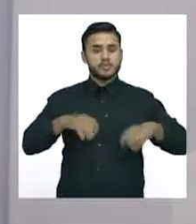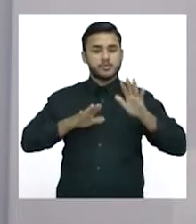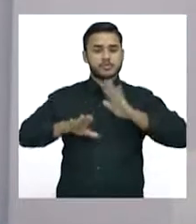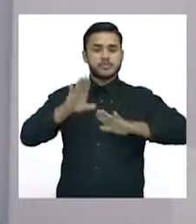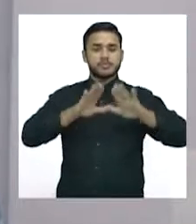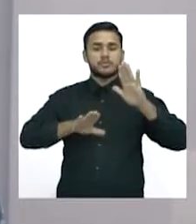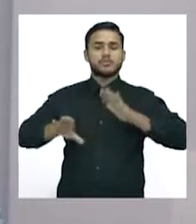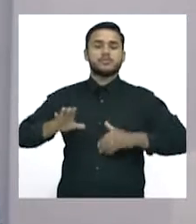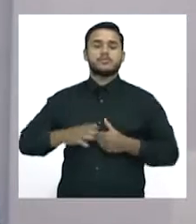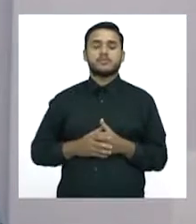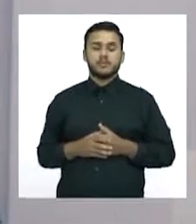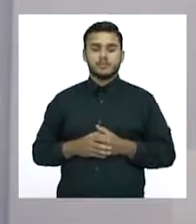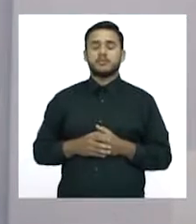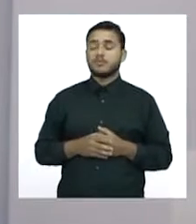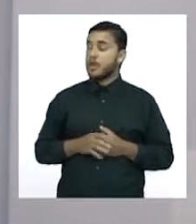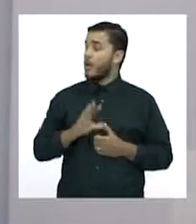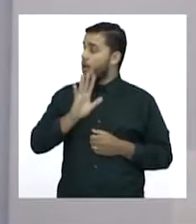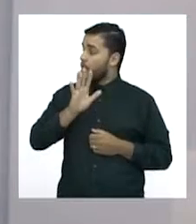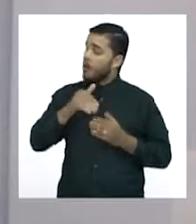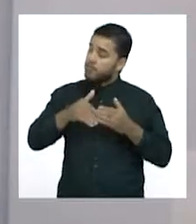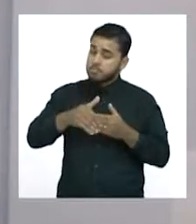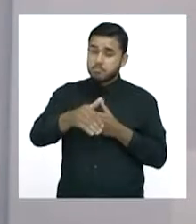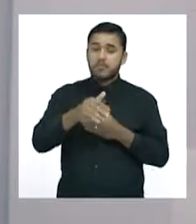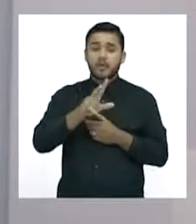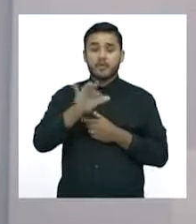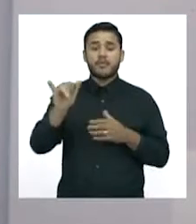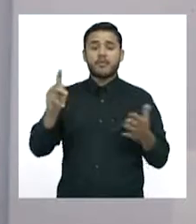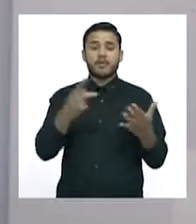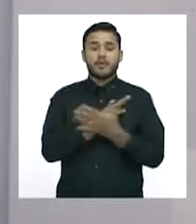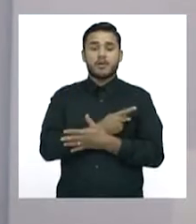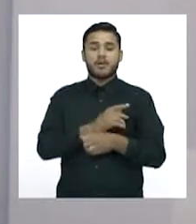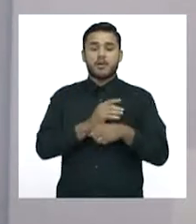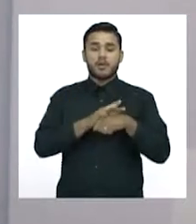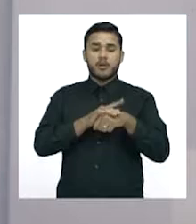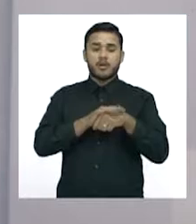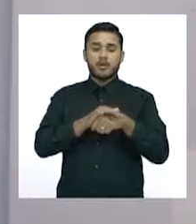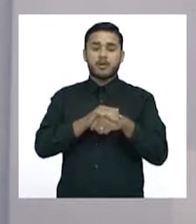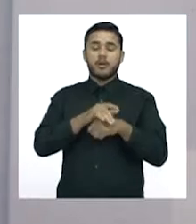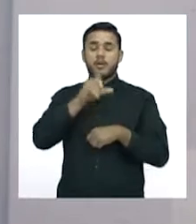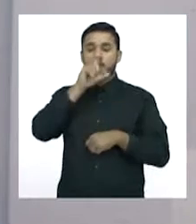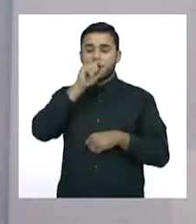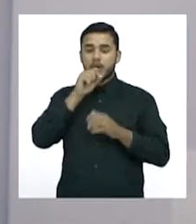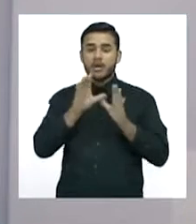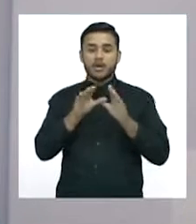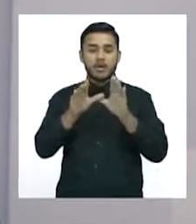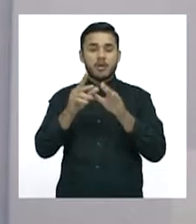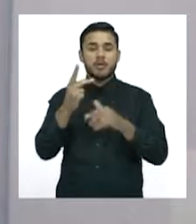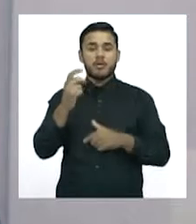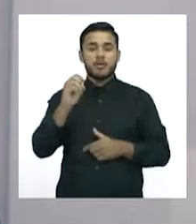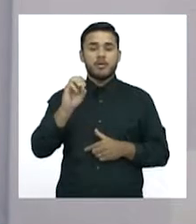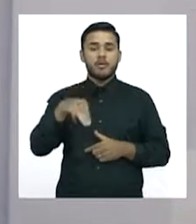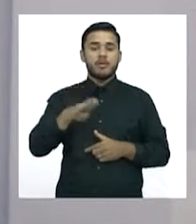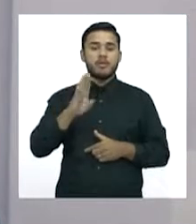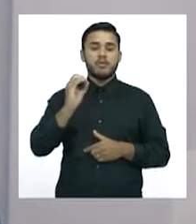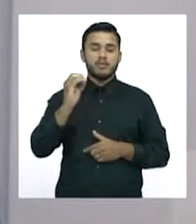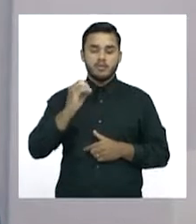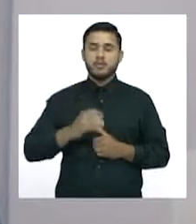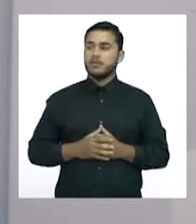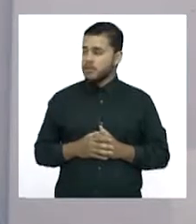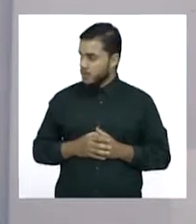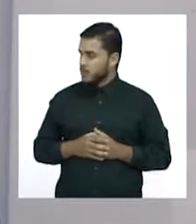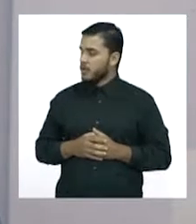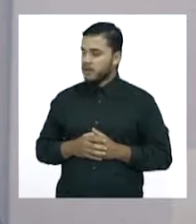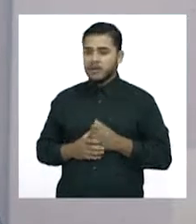até um tempo médio, comece a ter casos de doenças aqui ligados a esses animais. E aí, quando a gente tiver realmente